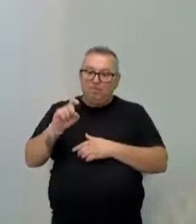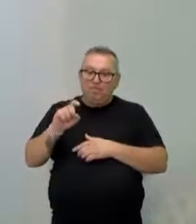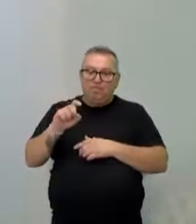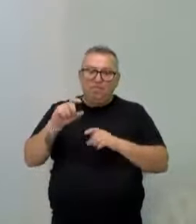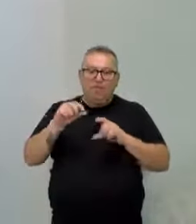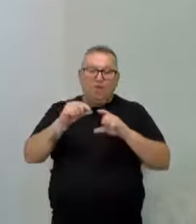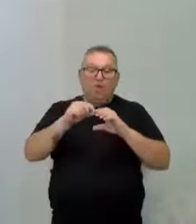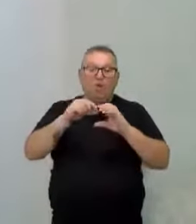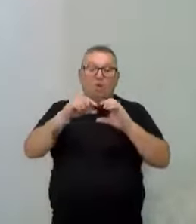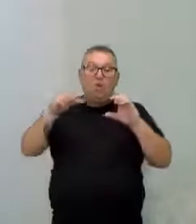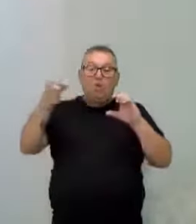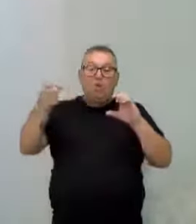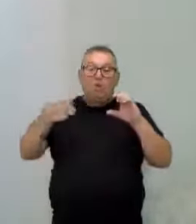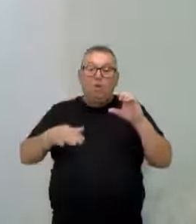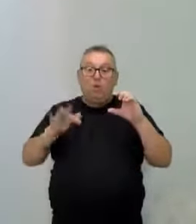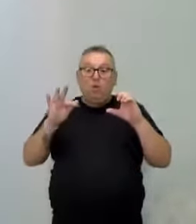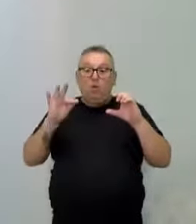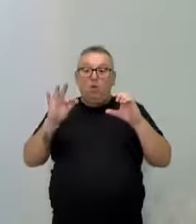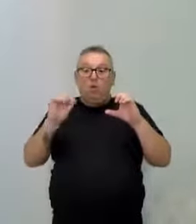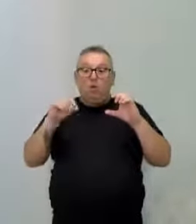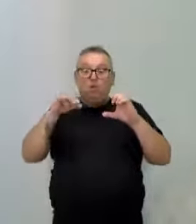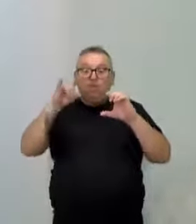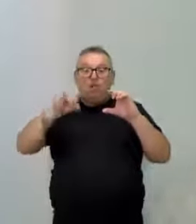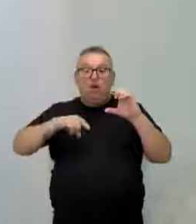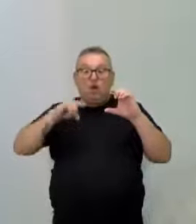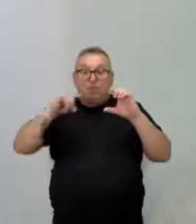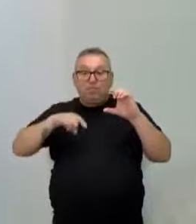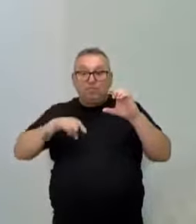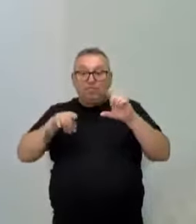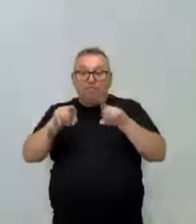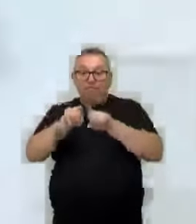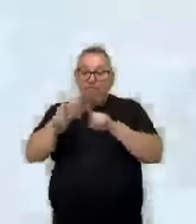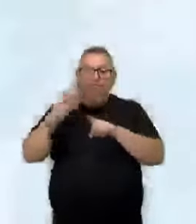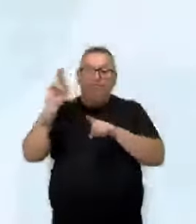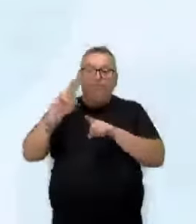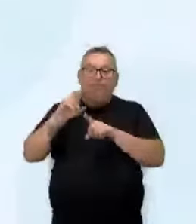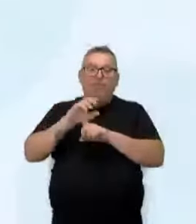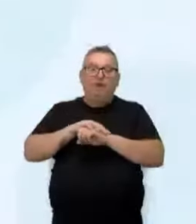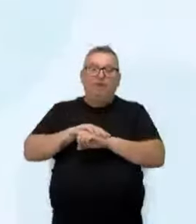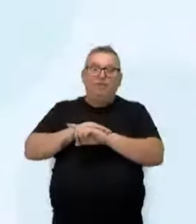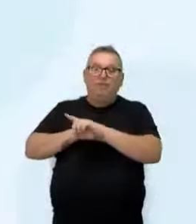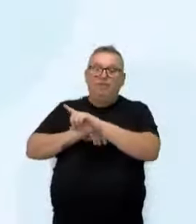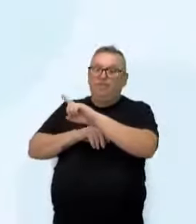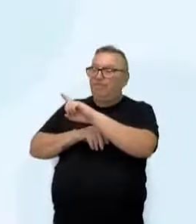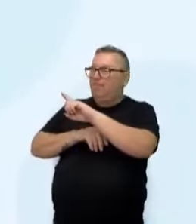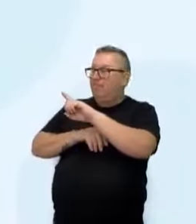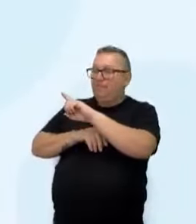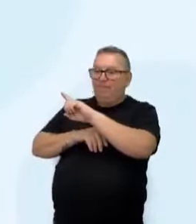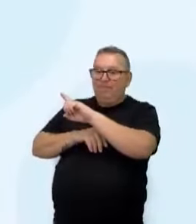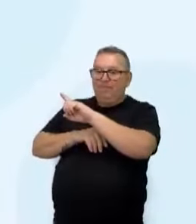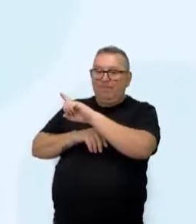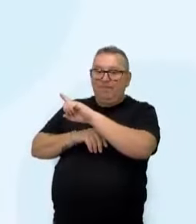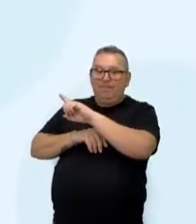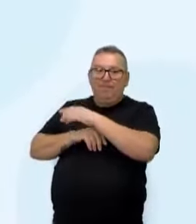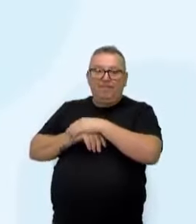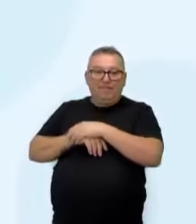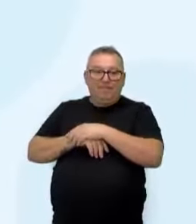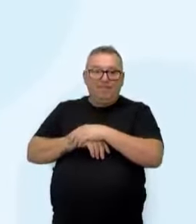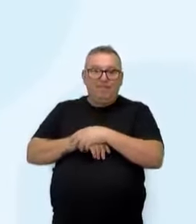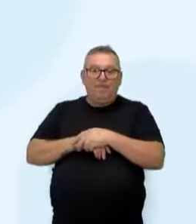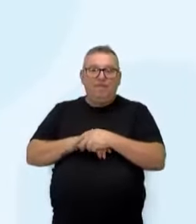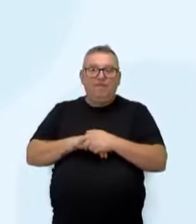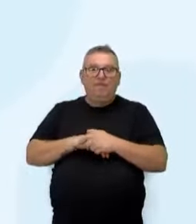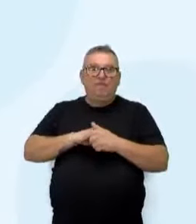Forms, vocês vão ver que tem o modelo organizativo das competências socioemocionais, o modelo pedagógico, né, que